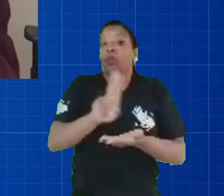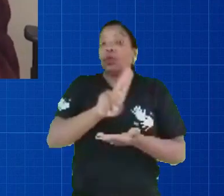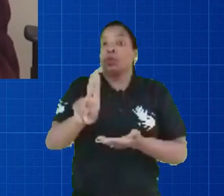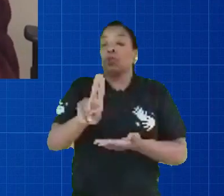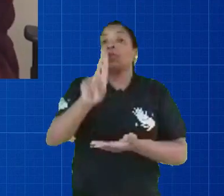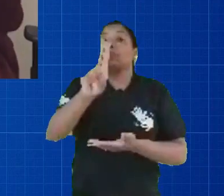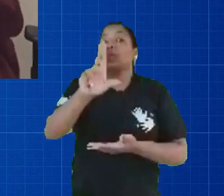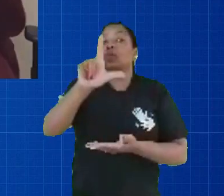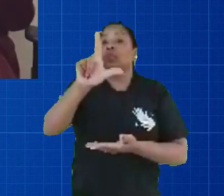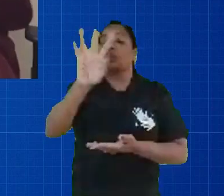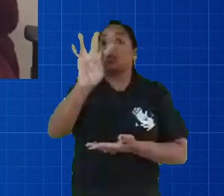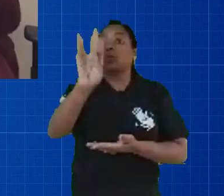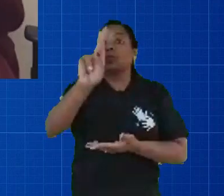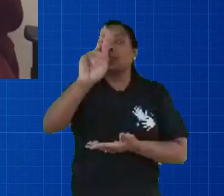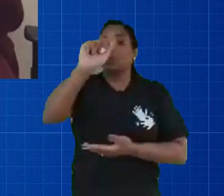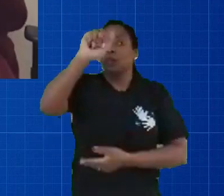Tomate in natura,